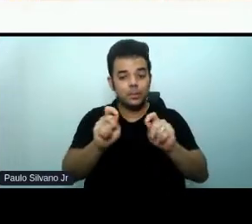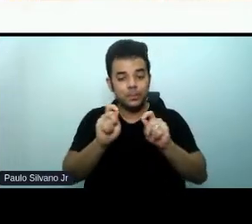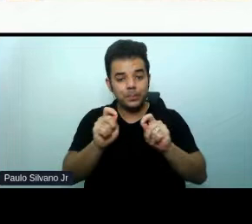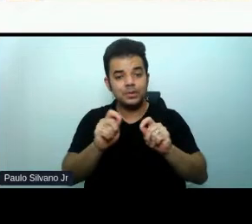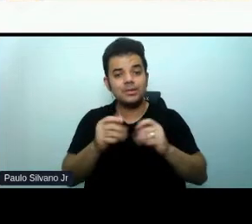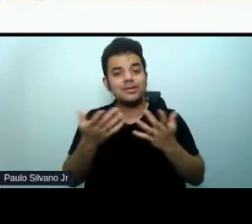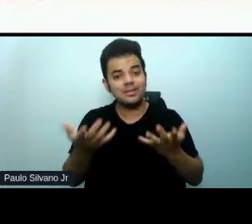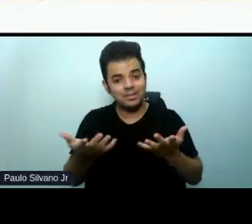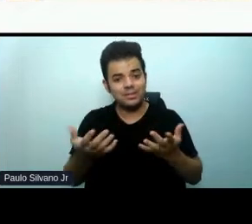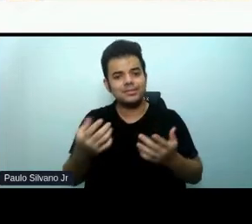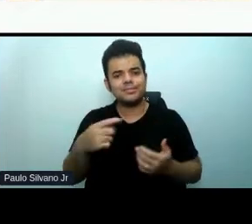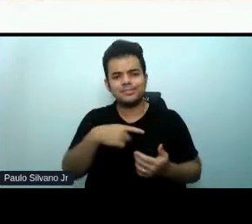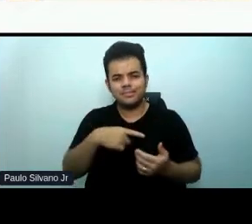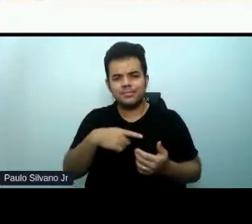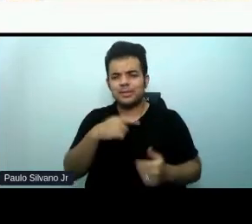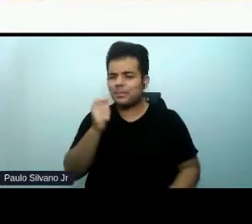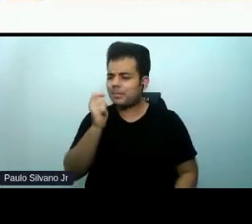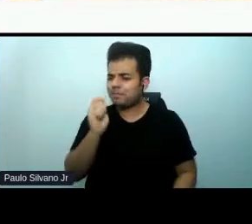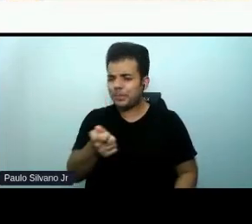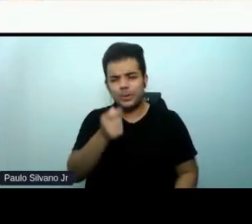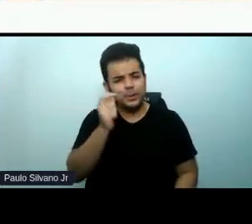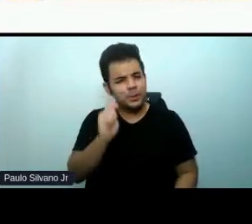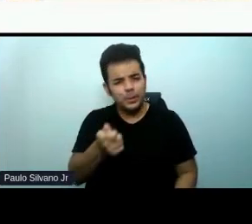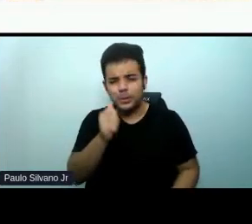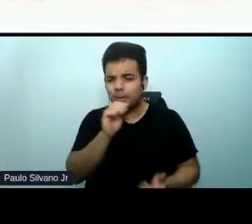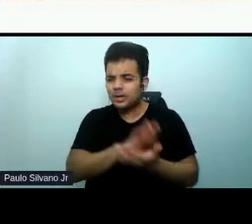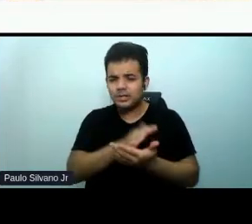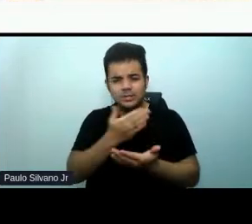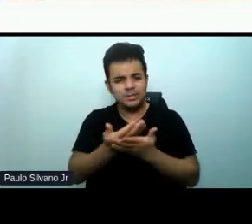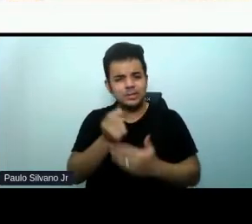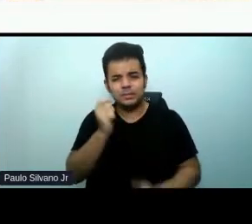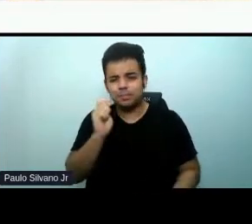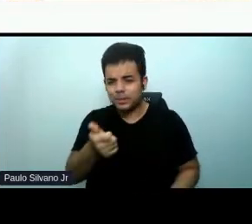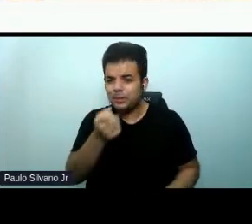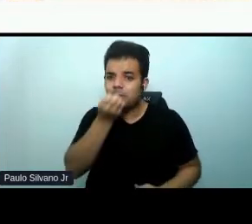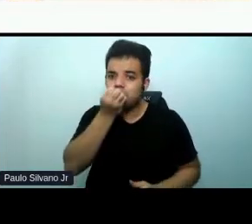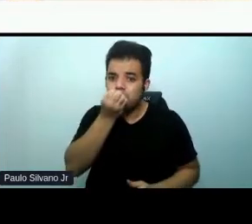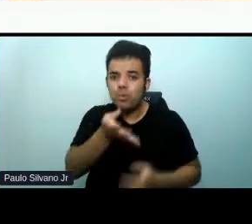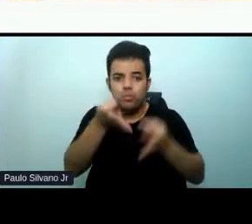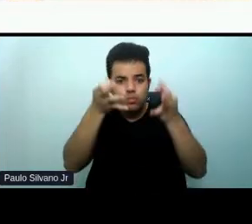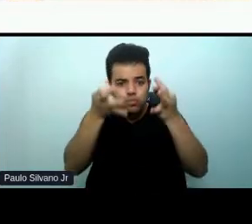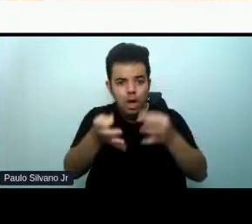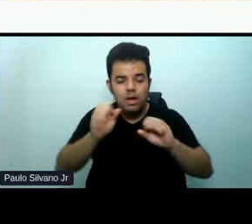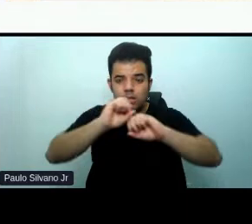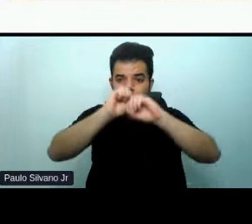ainda nós temos pouquíssimos intérpretes, né, bons intérpretes.